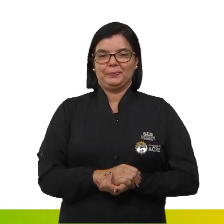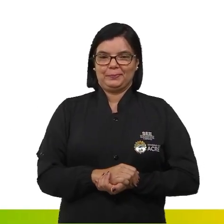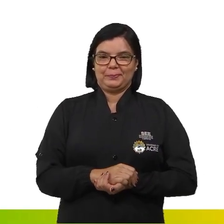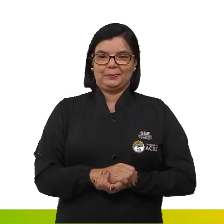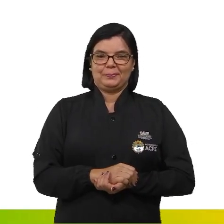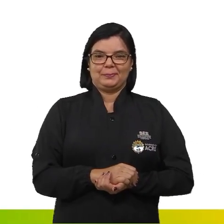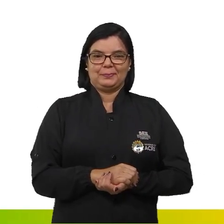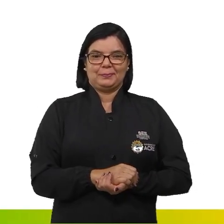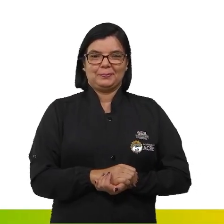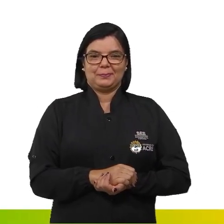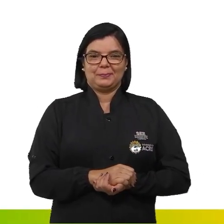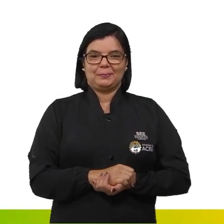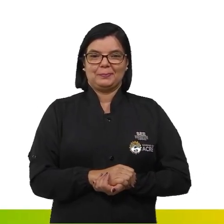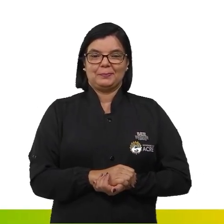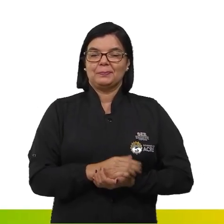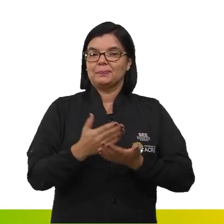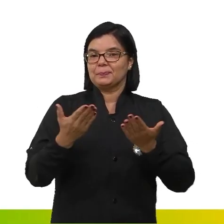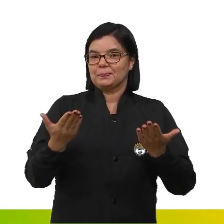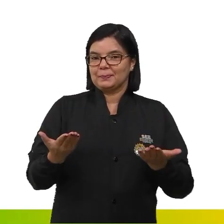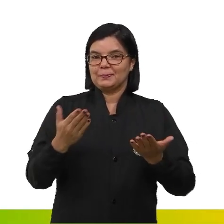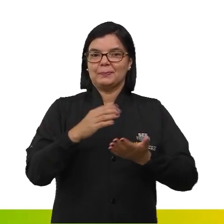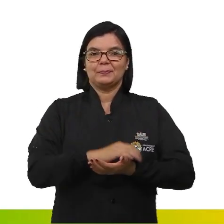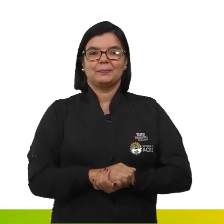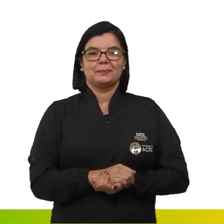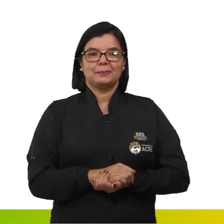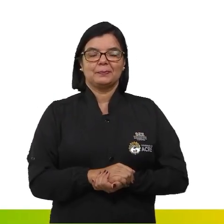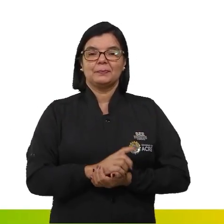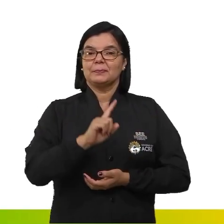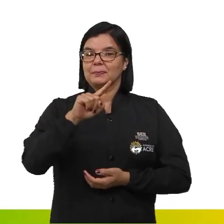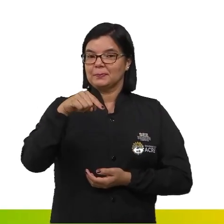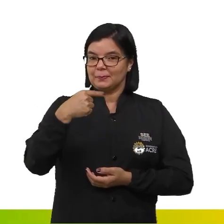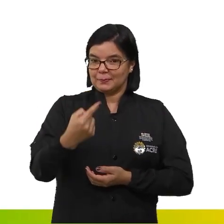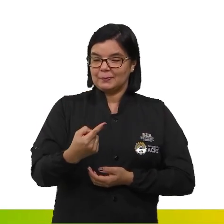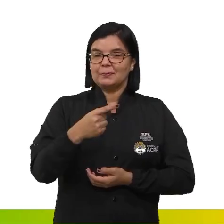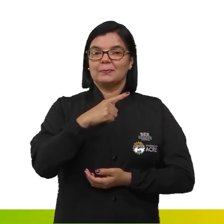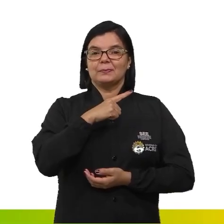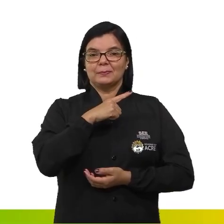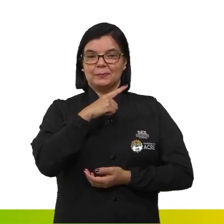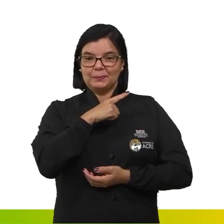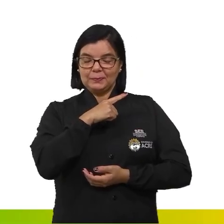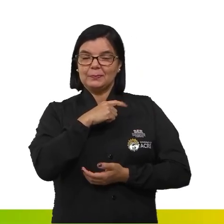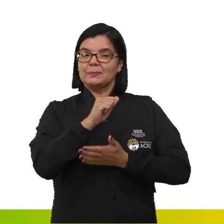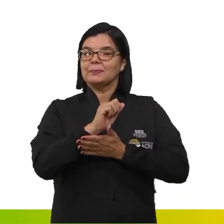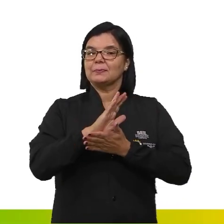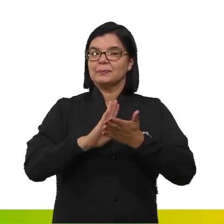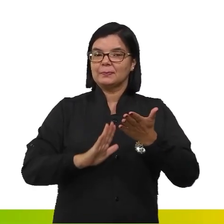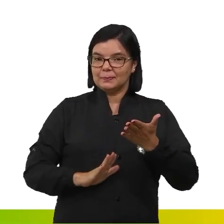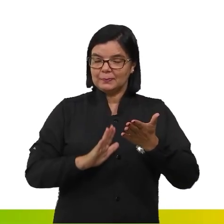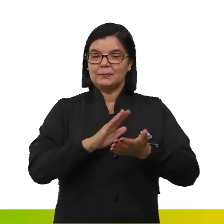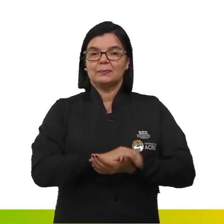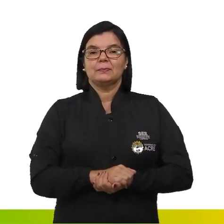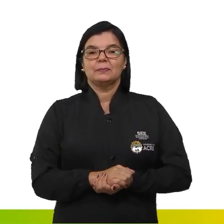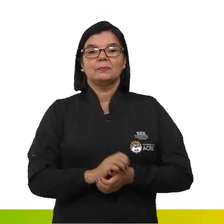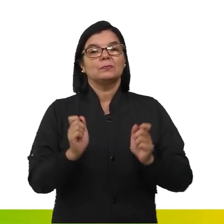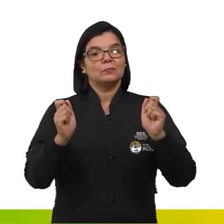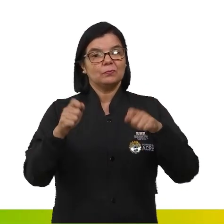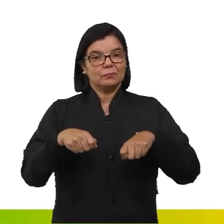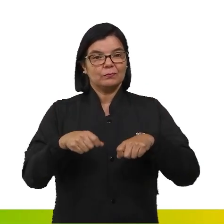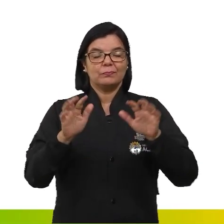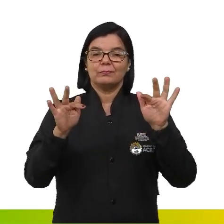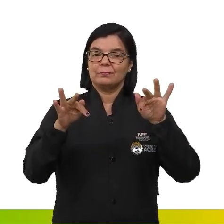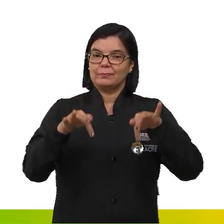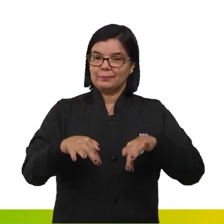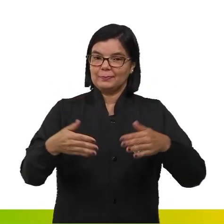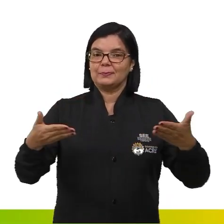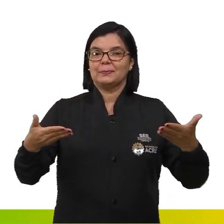imposto. Bom, então, depois dessa questão, depois dessa atividade, nós podemos